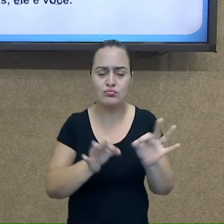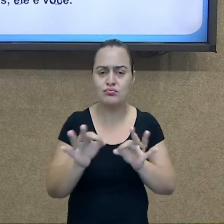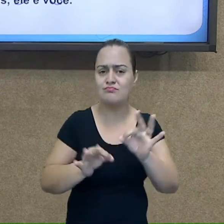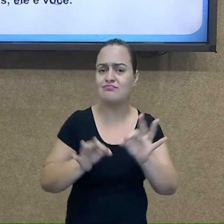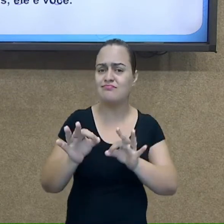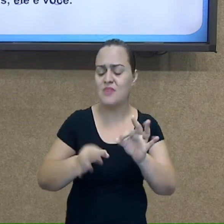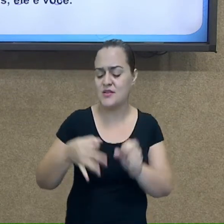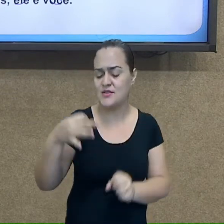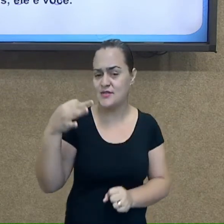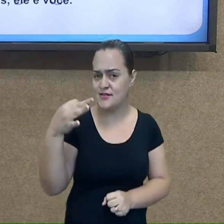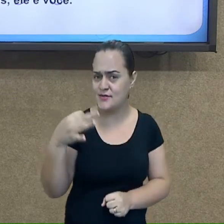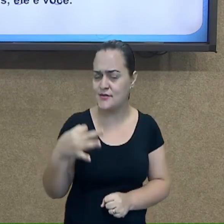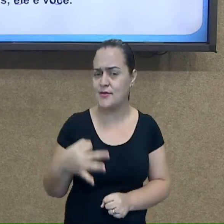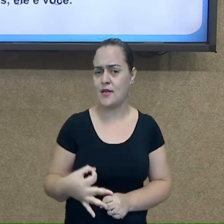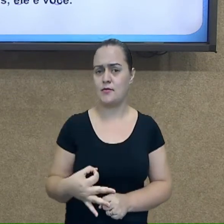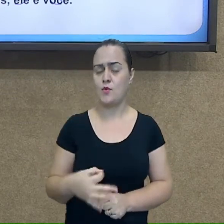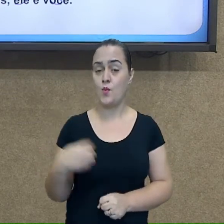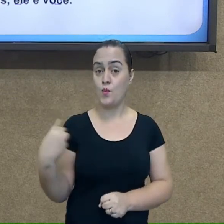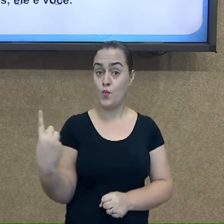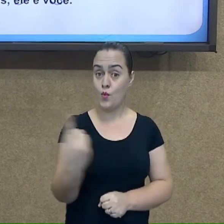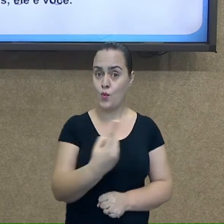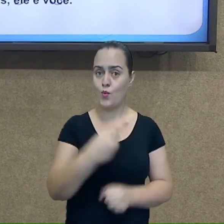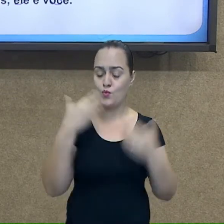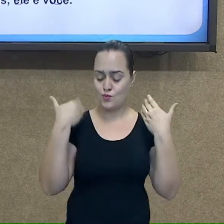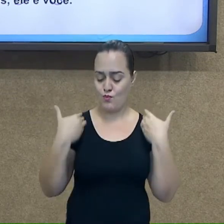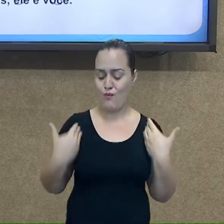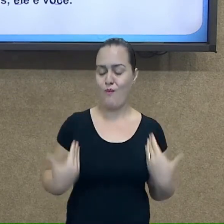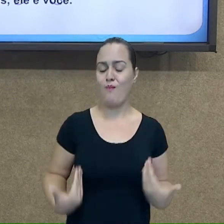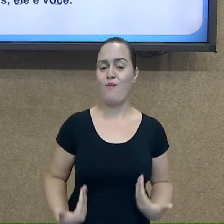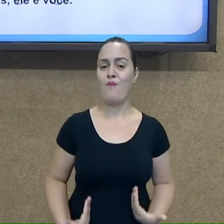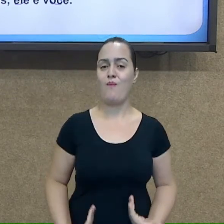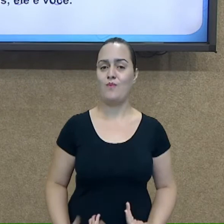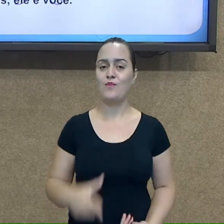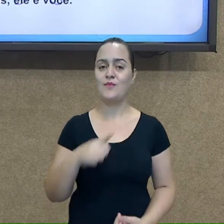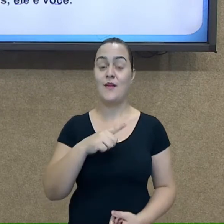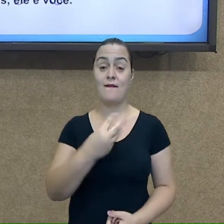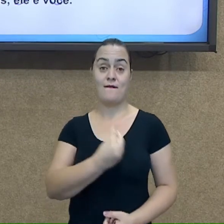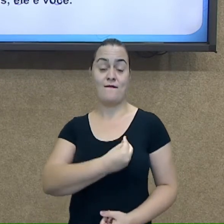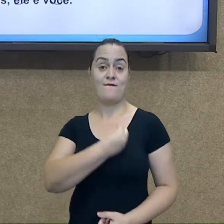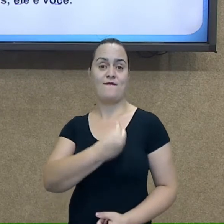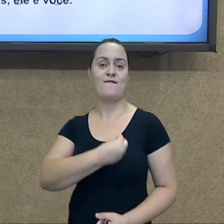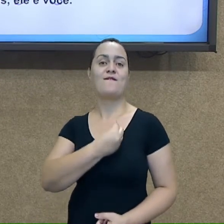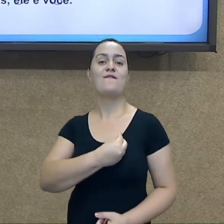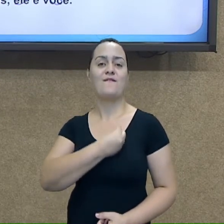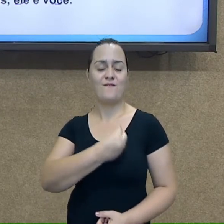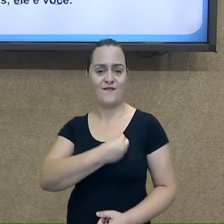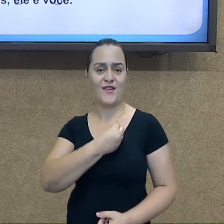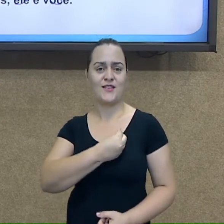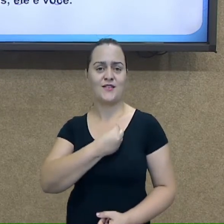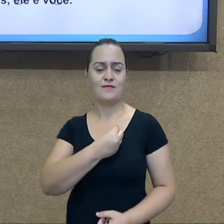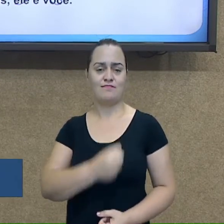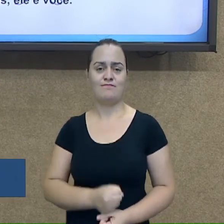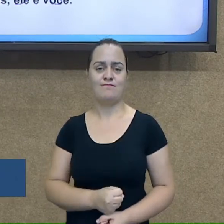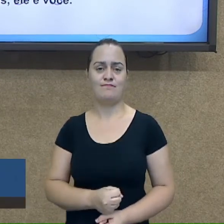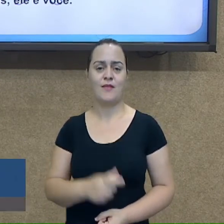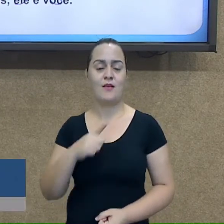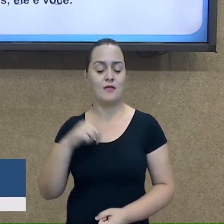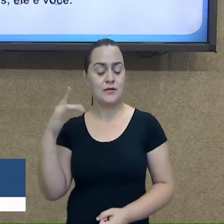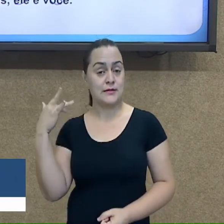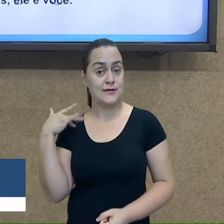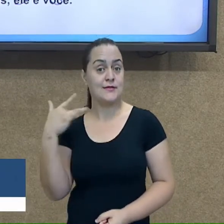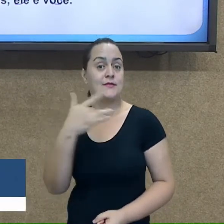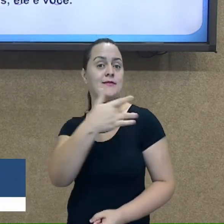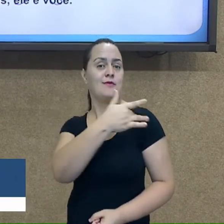o organismo humano tenha vida, tenha qualidade, tenha